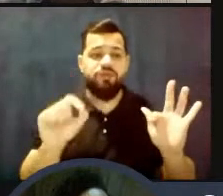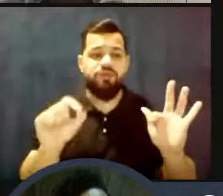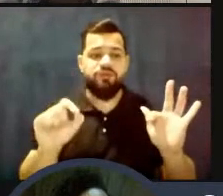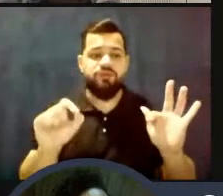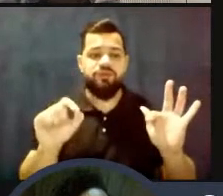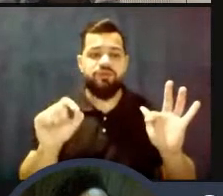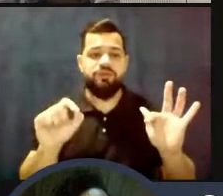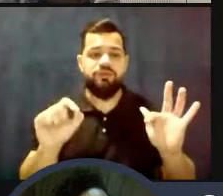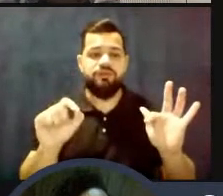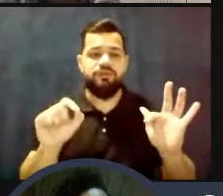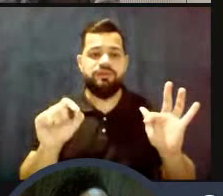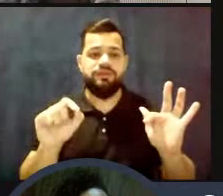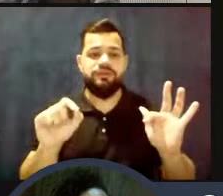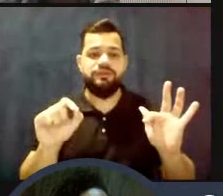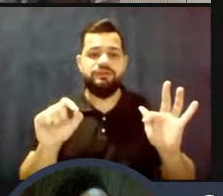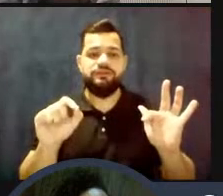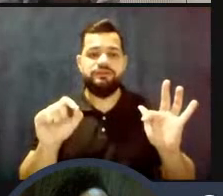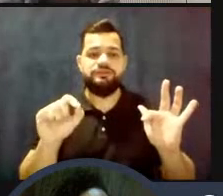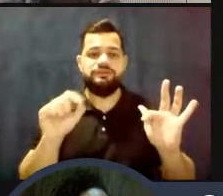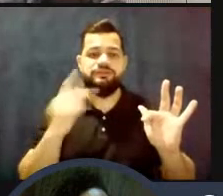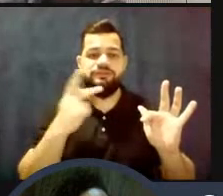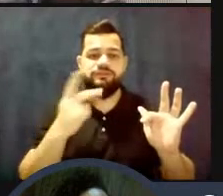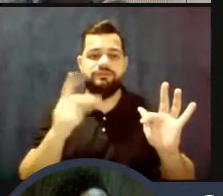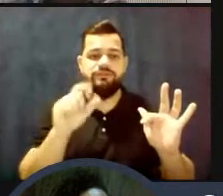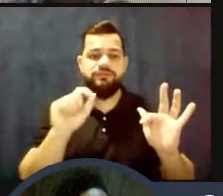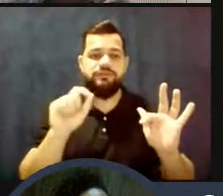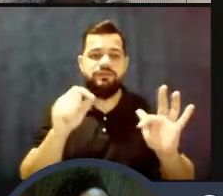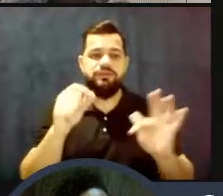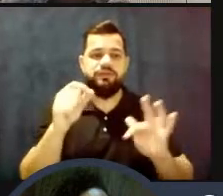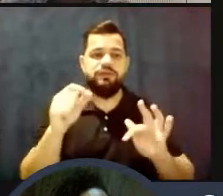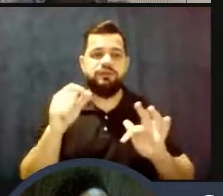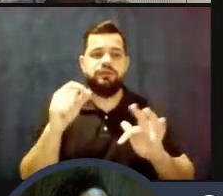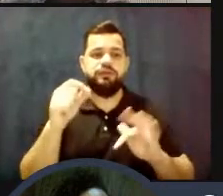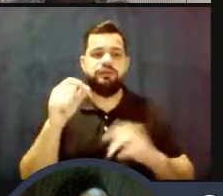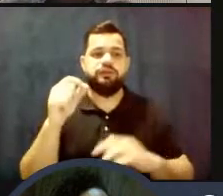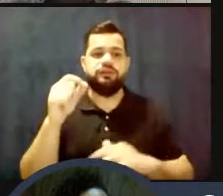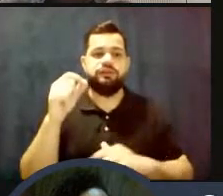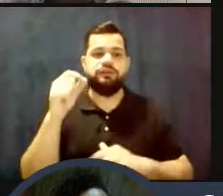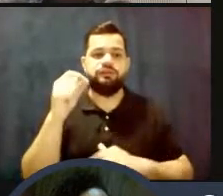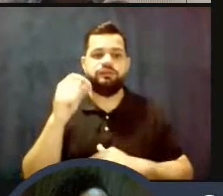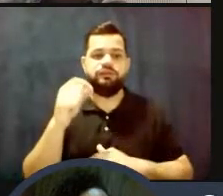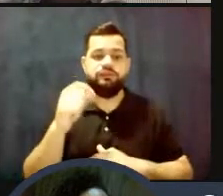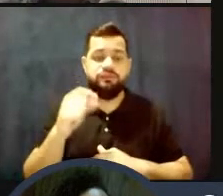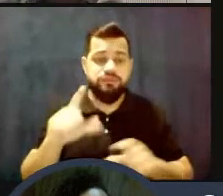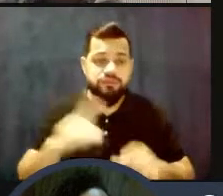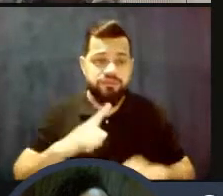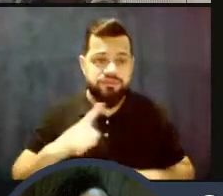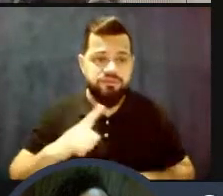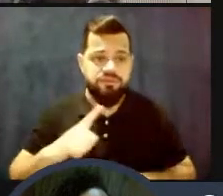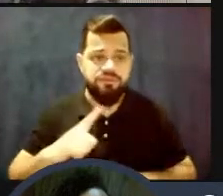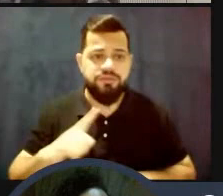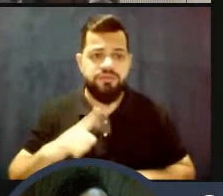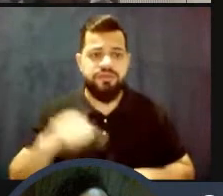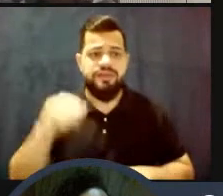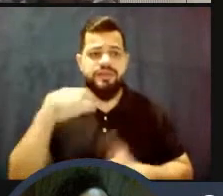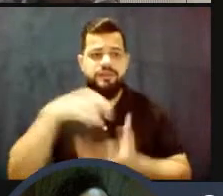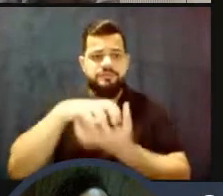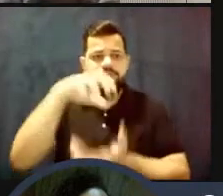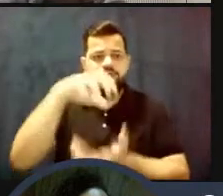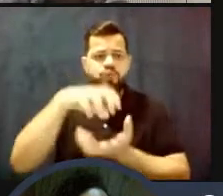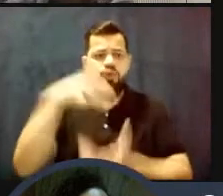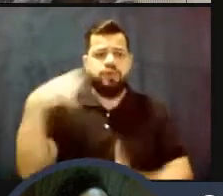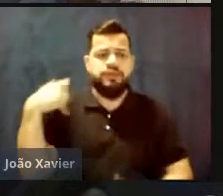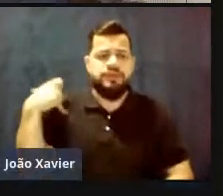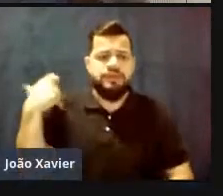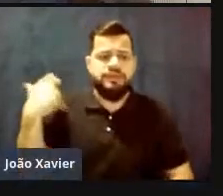nós, e ela ficou conosco 2 vezes seguidas. Uma paciente com mais de 60 anos. Ela foi internada,